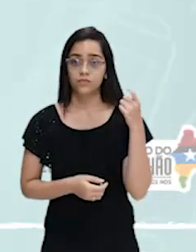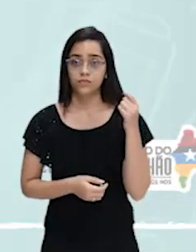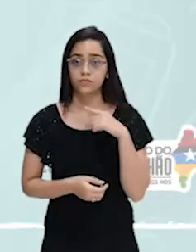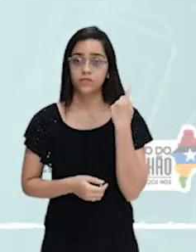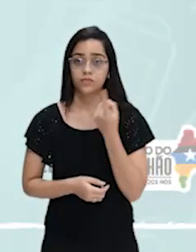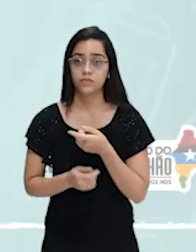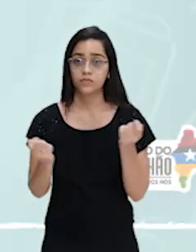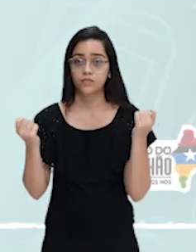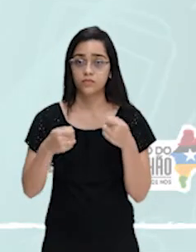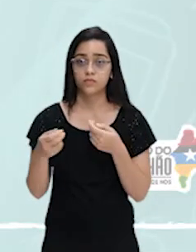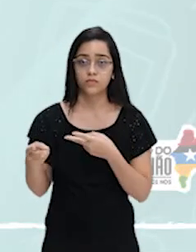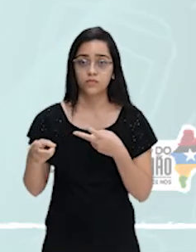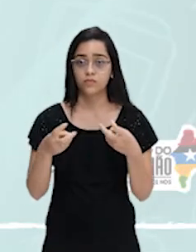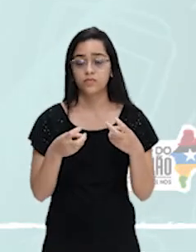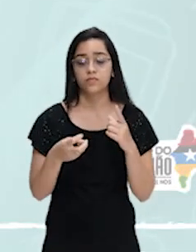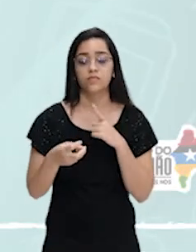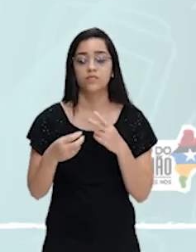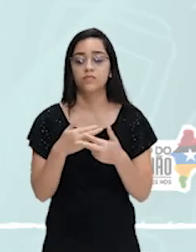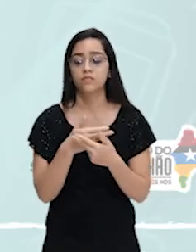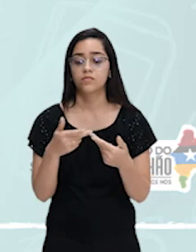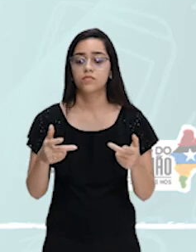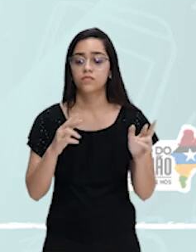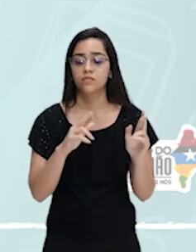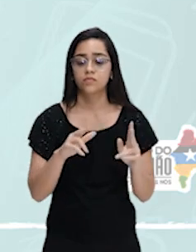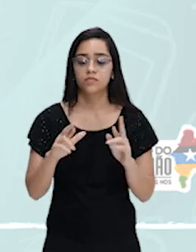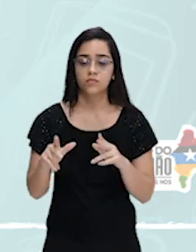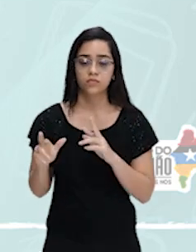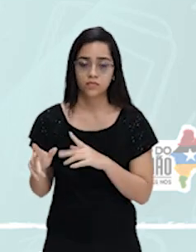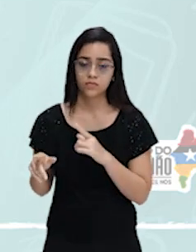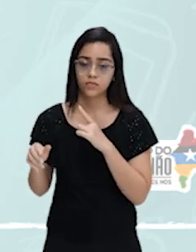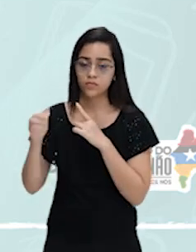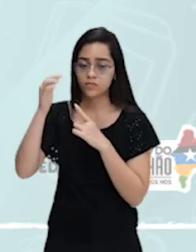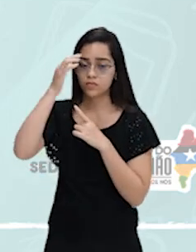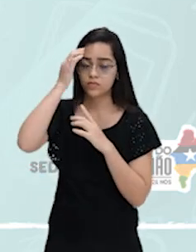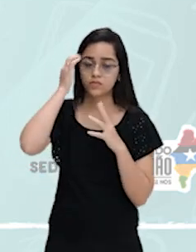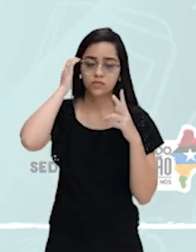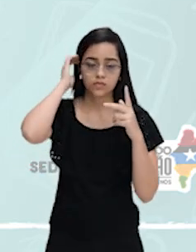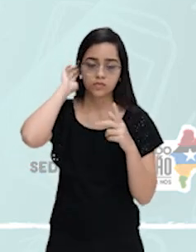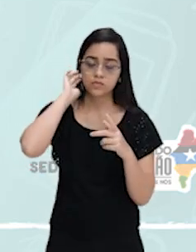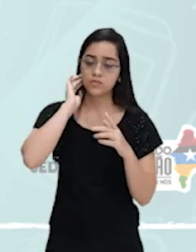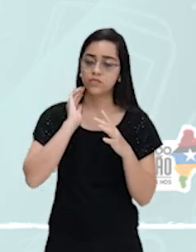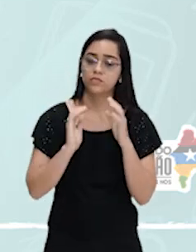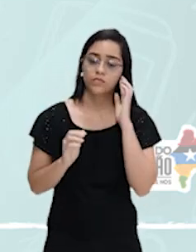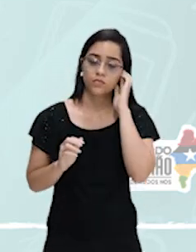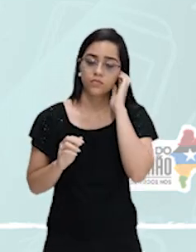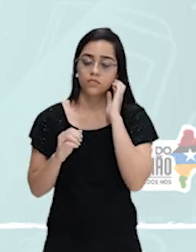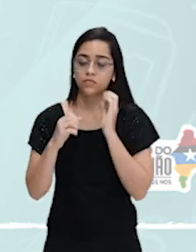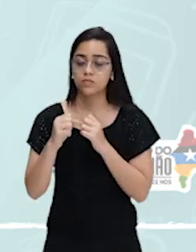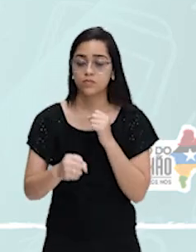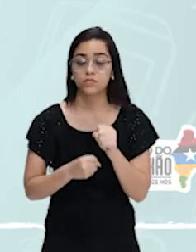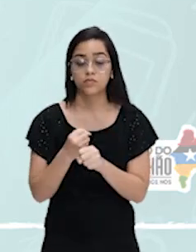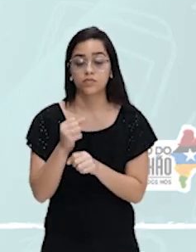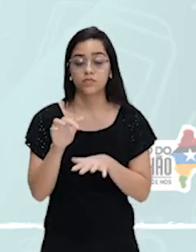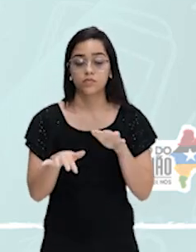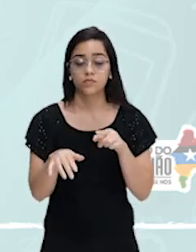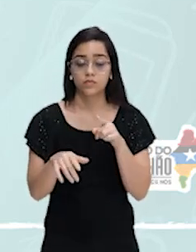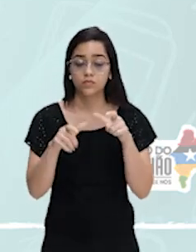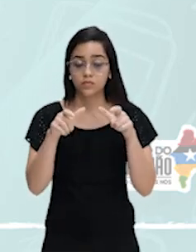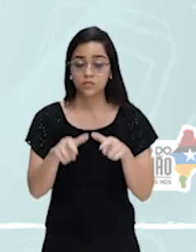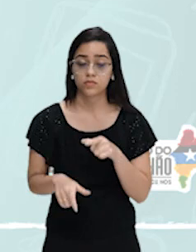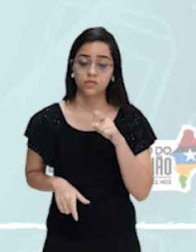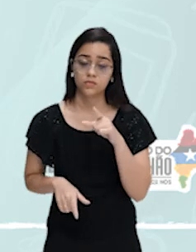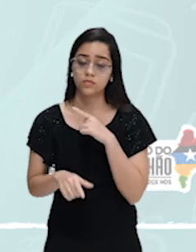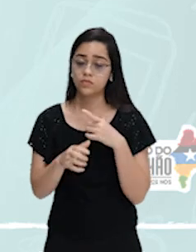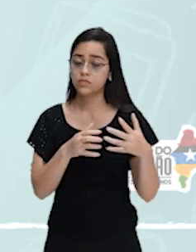nós conseguimos observar ele de diferentes formas durante o ano, dependendo do local em que você está no